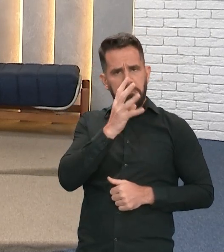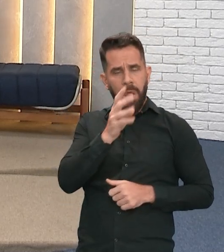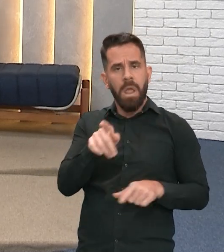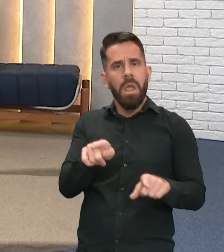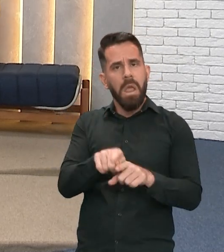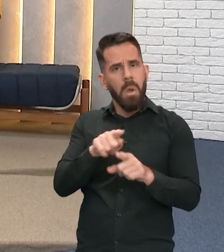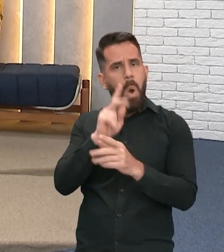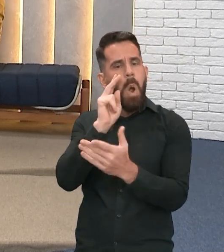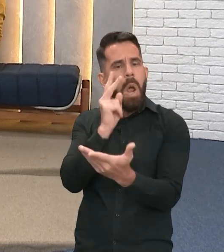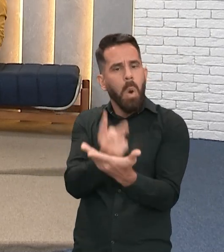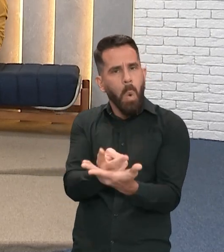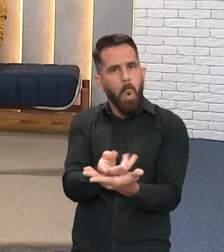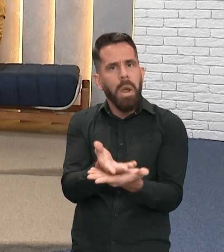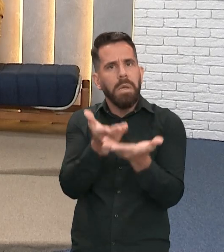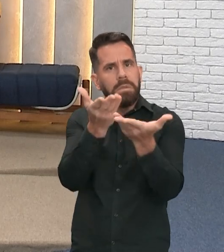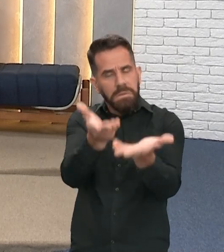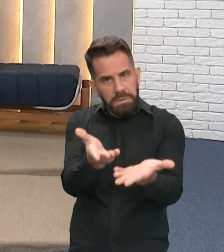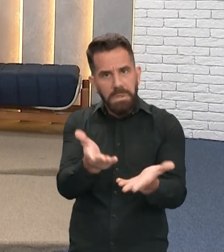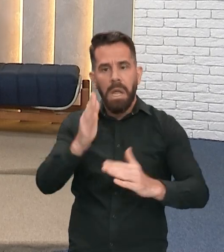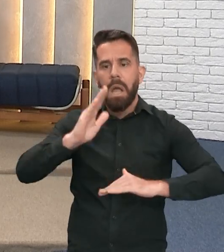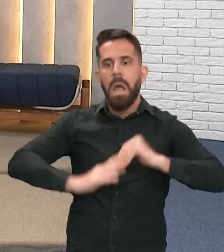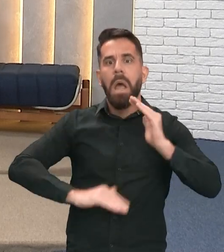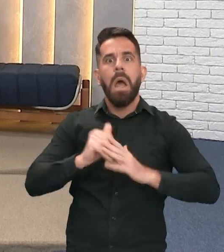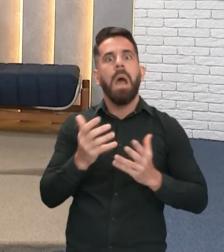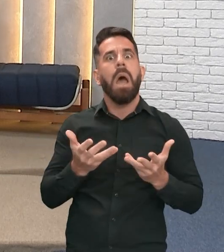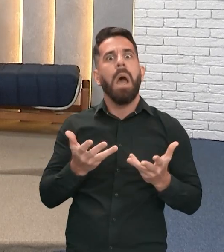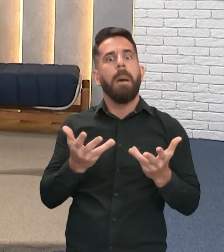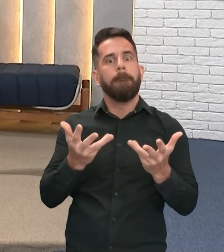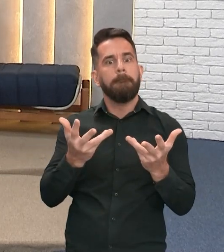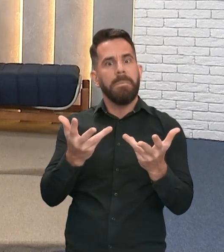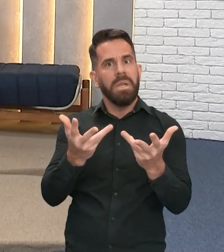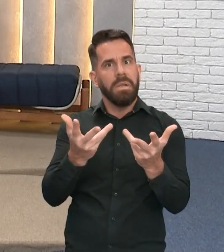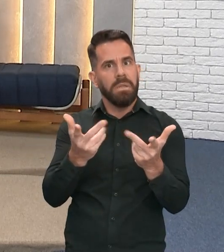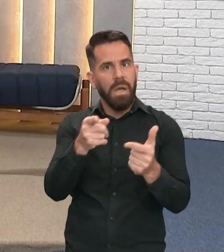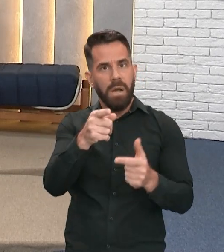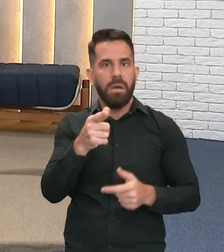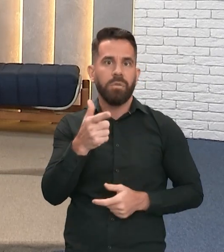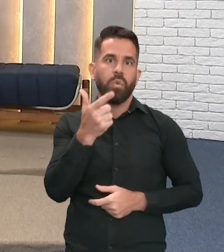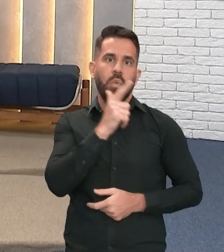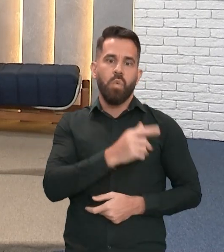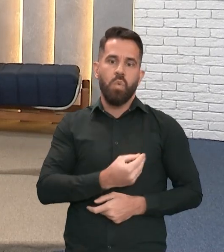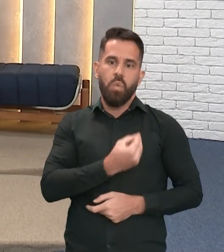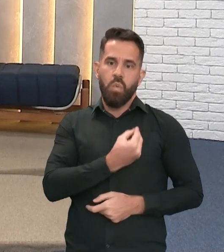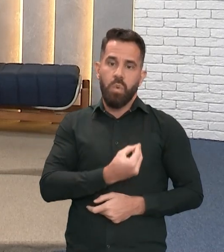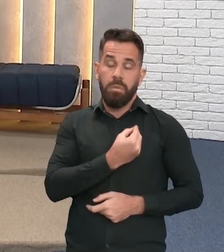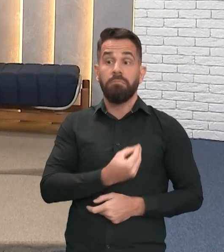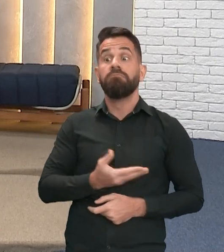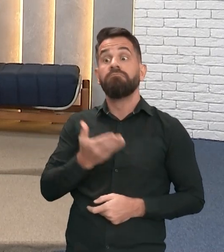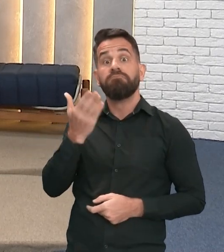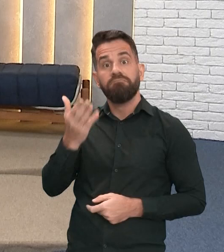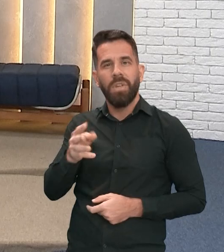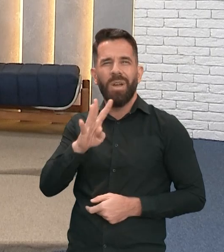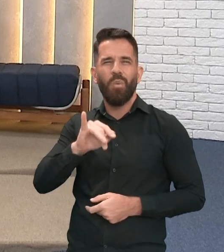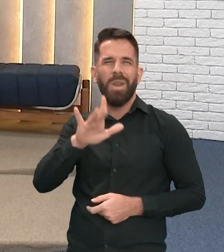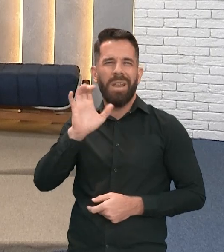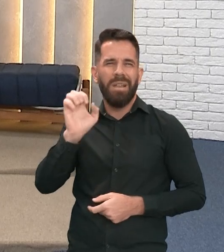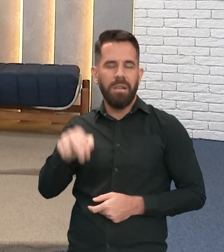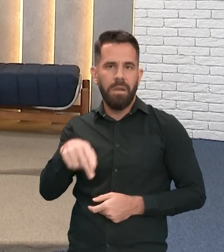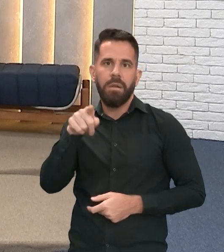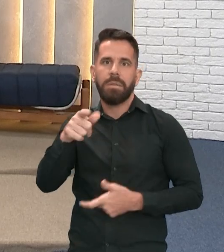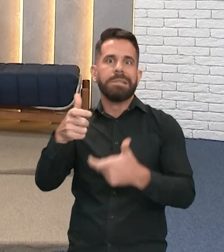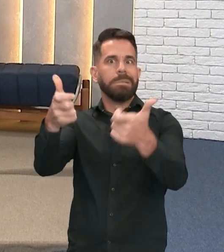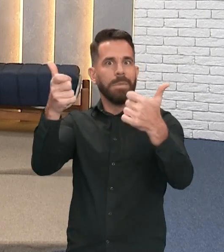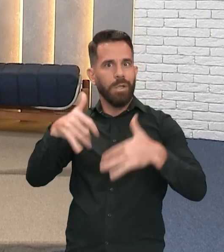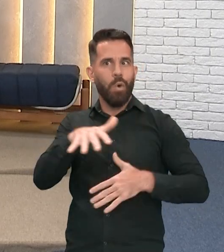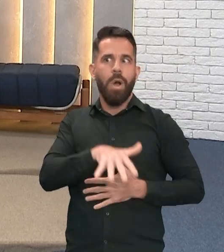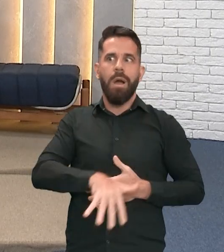habilidades, né, que existem nessas pessoas, e aí o William coloca essa possibilidade até mesmo no ambiente organizacional.